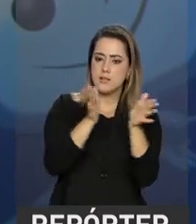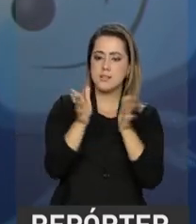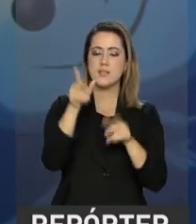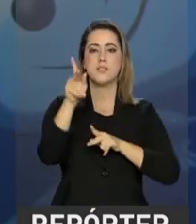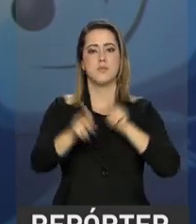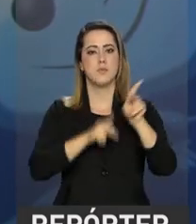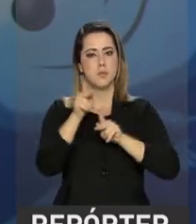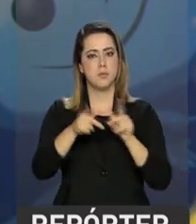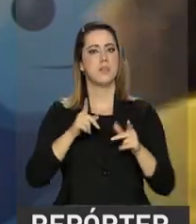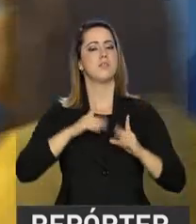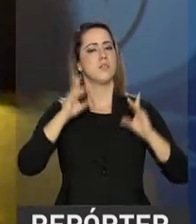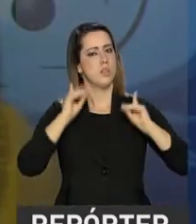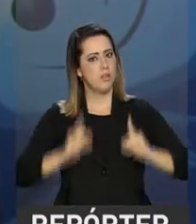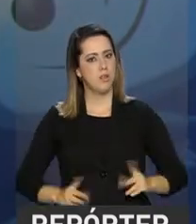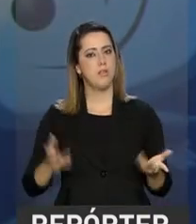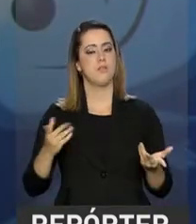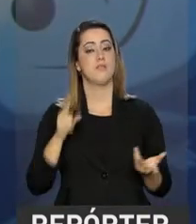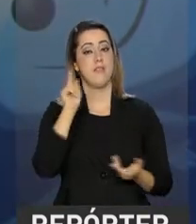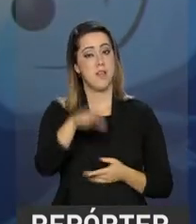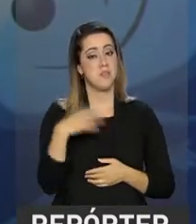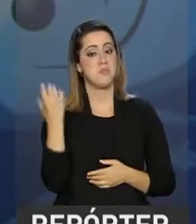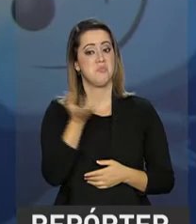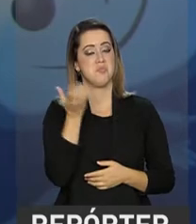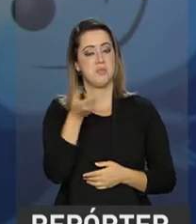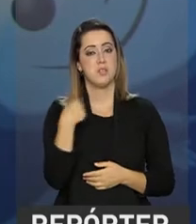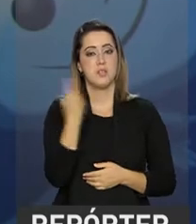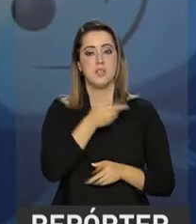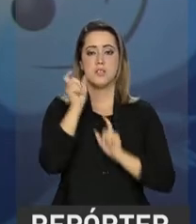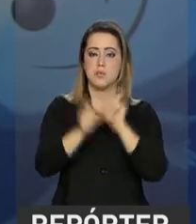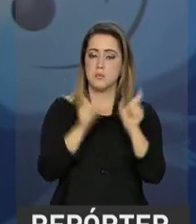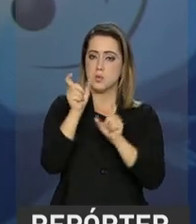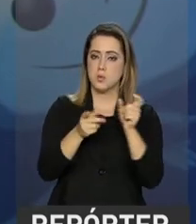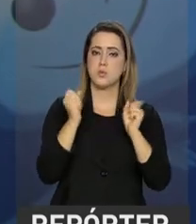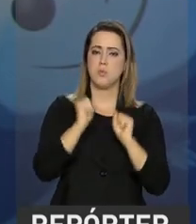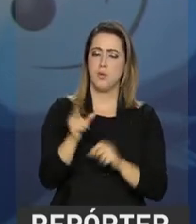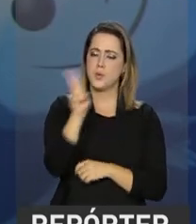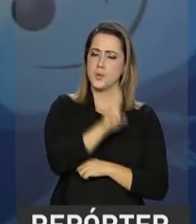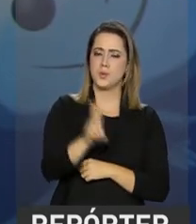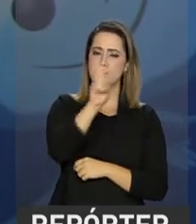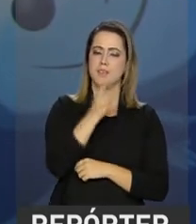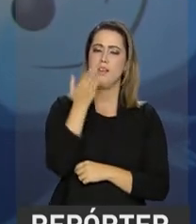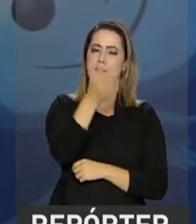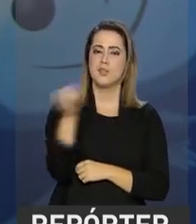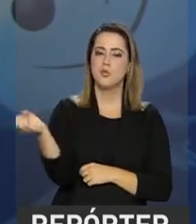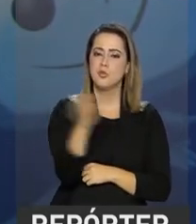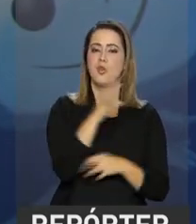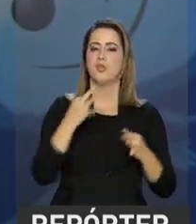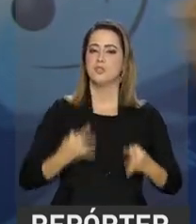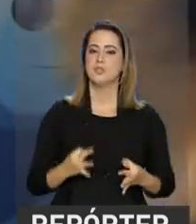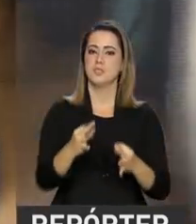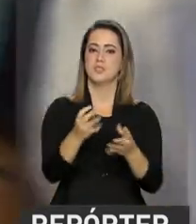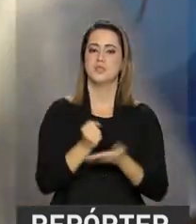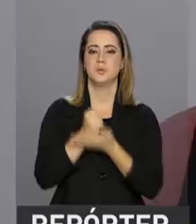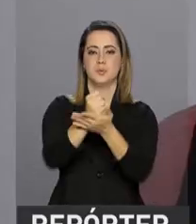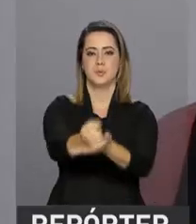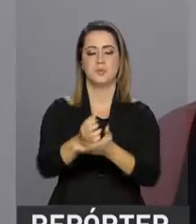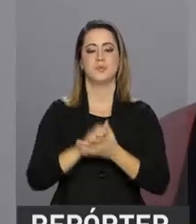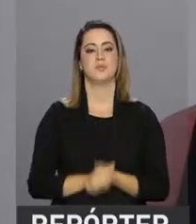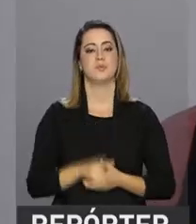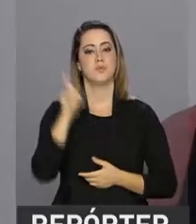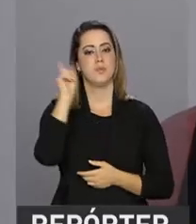população que tem deficiência. Então a gente está querendo que as pessoas possam já estar usufruindo dessa tecnologia que está disponível.